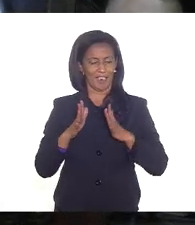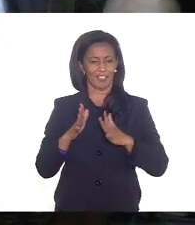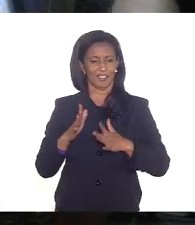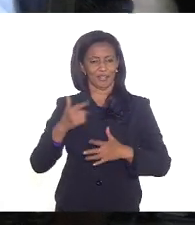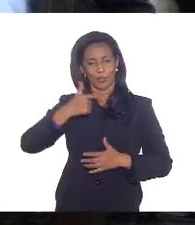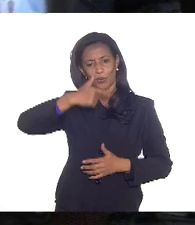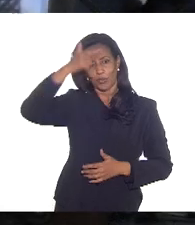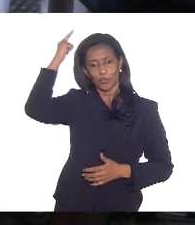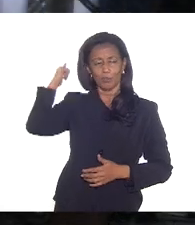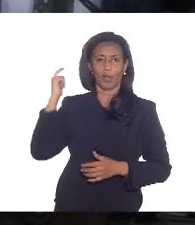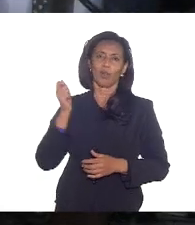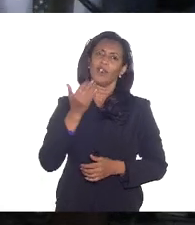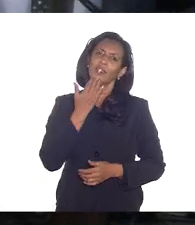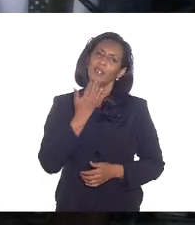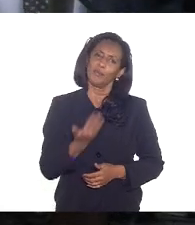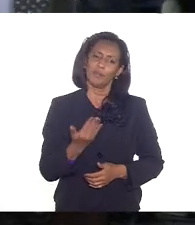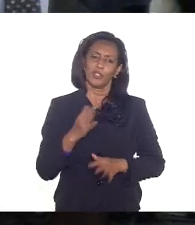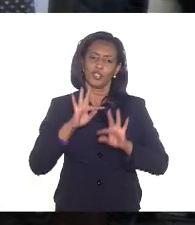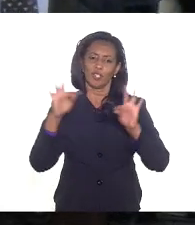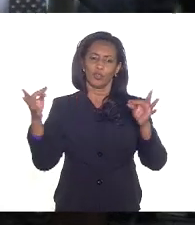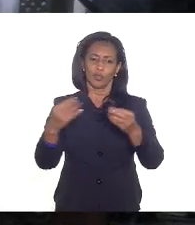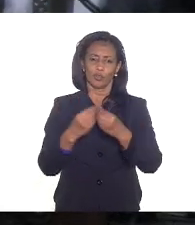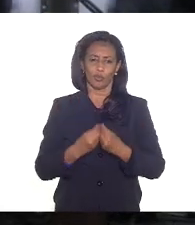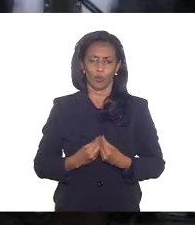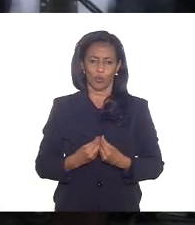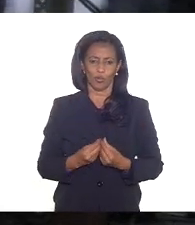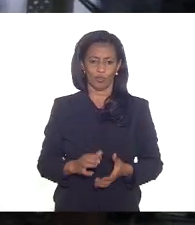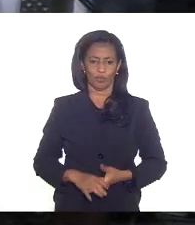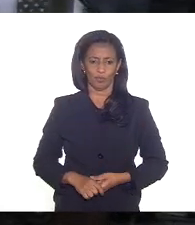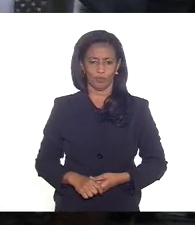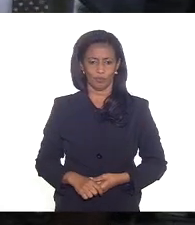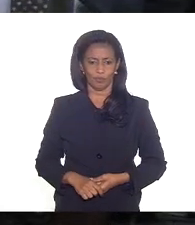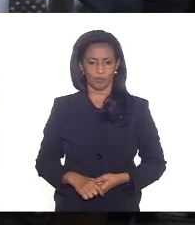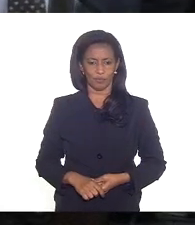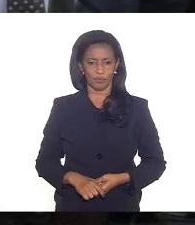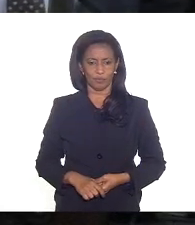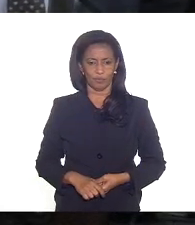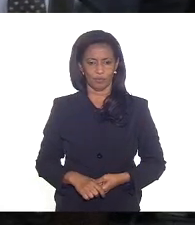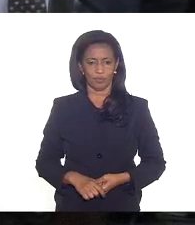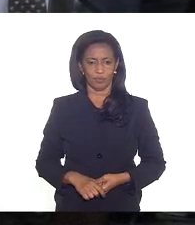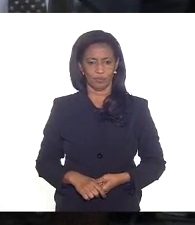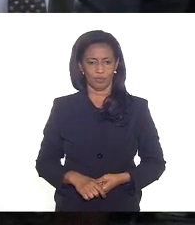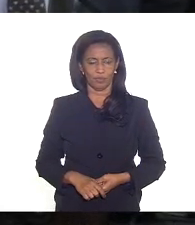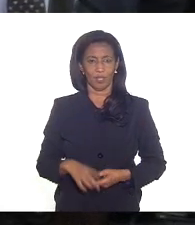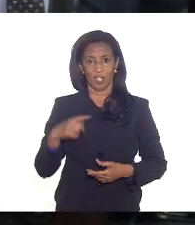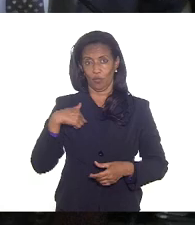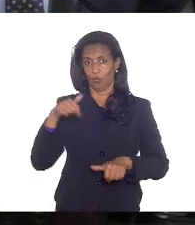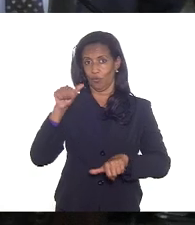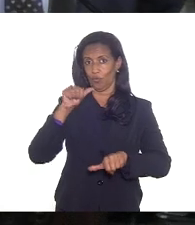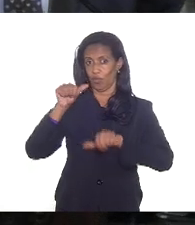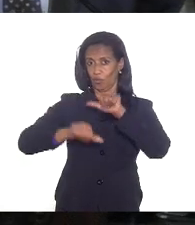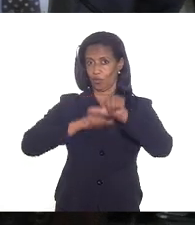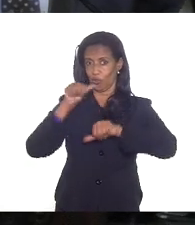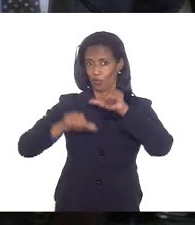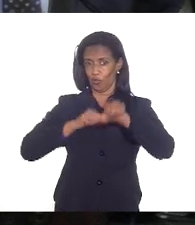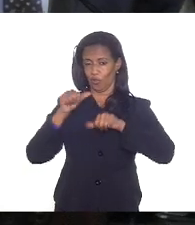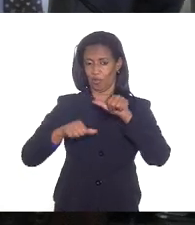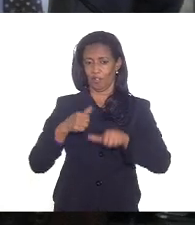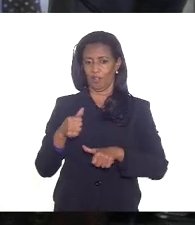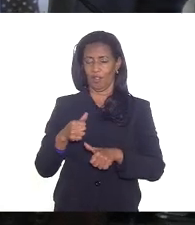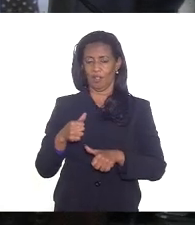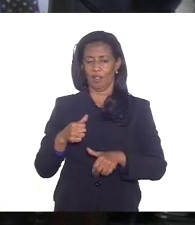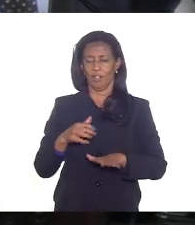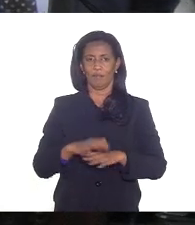Então queria fazer um acordo de procedimento nós vamos instante oh vamo trocar vamos trazer a nona